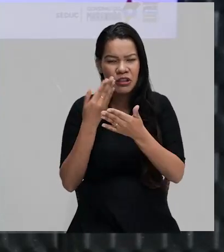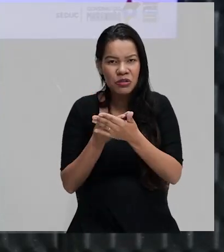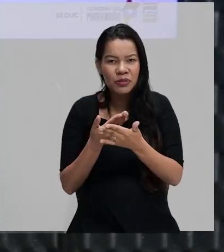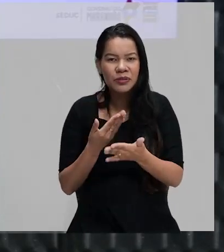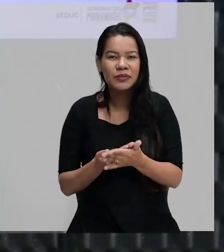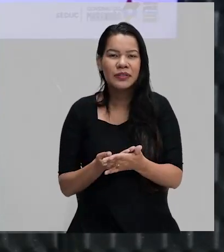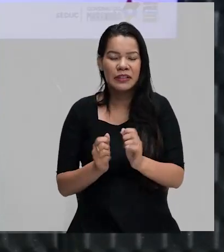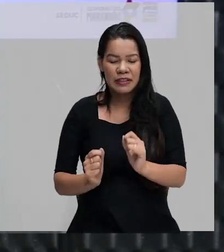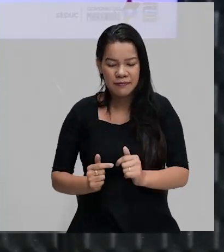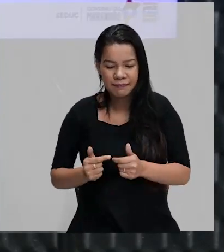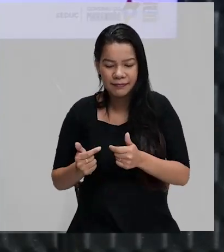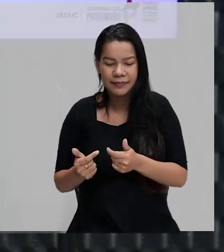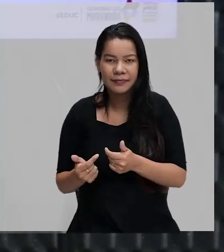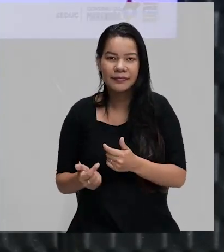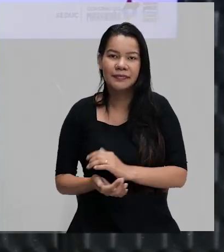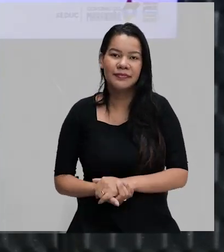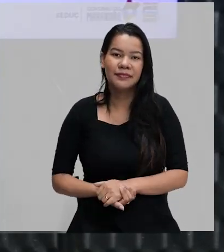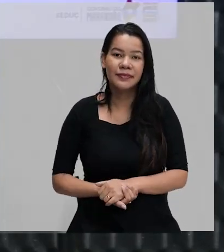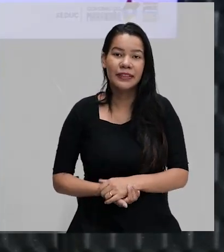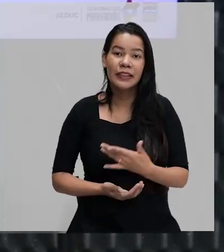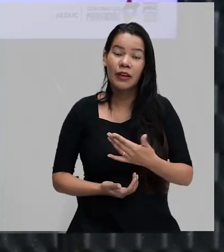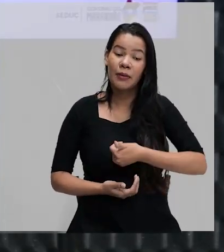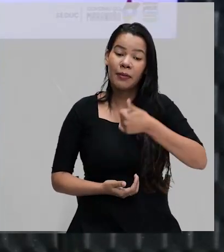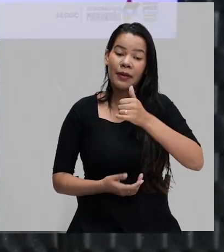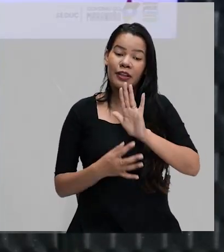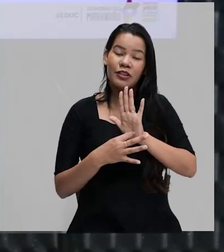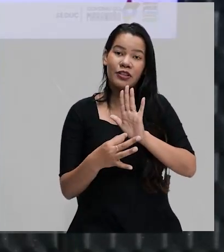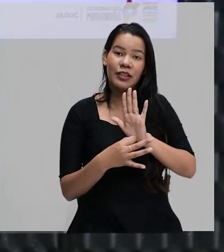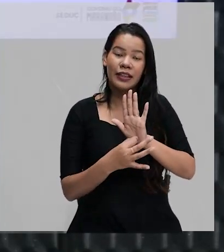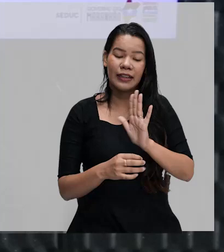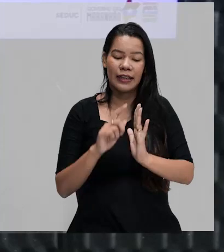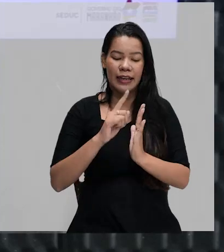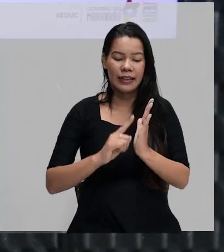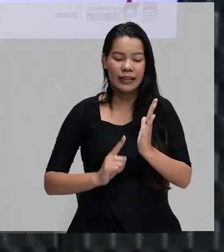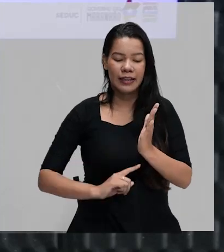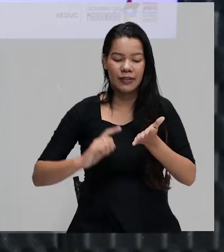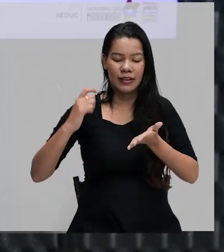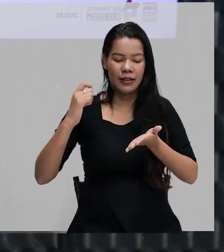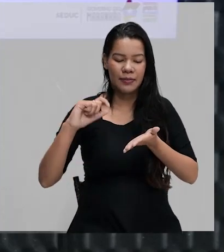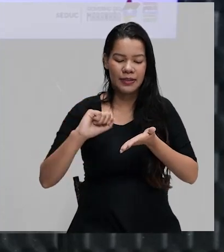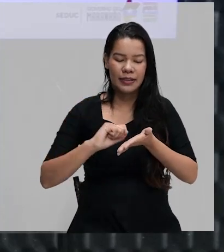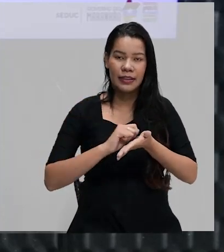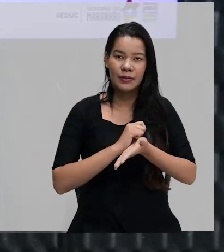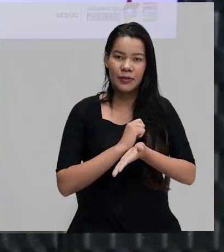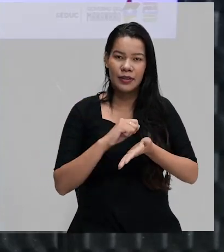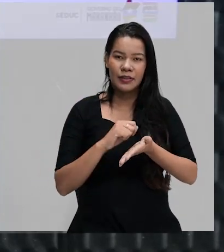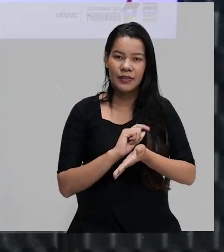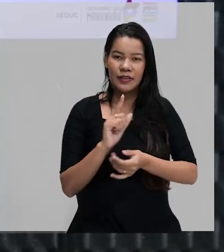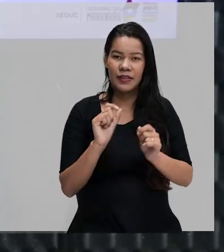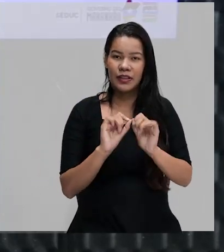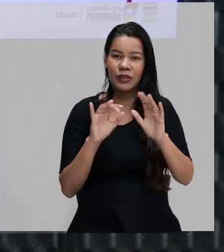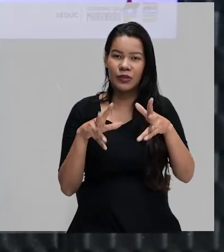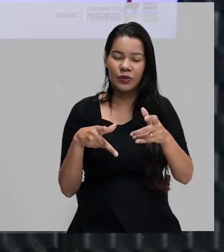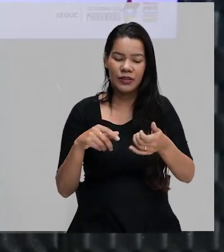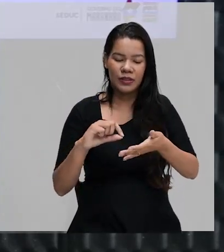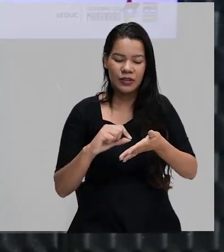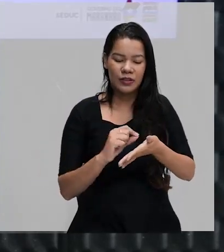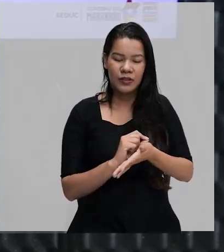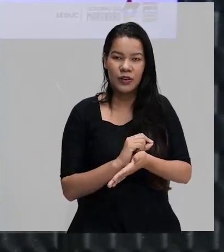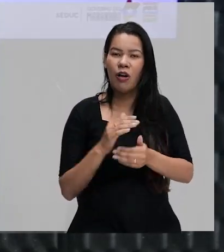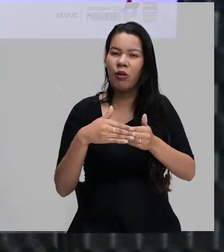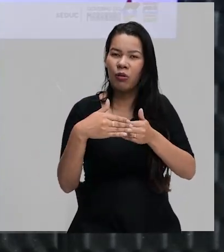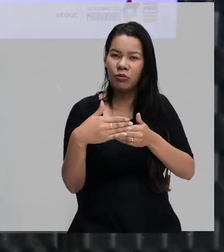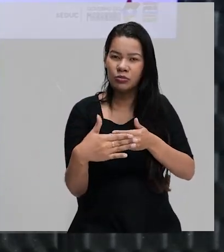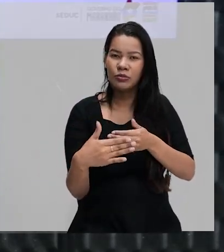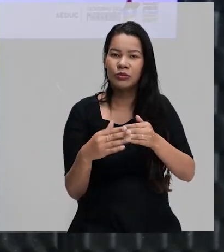dedicando aos estudos. Como primeira dica, caderno, lápis, caneta e borracha para você fazer as devidas anotações, ao longo